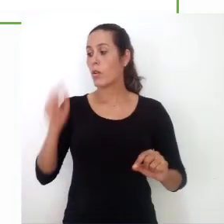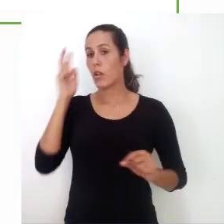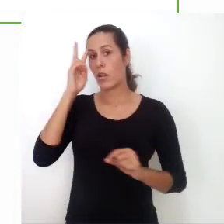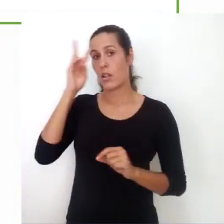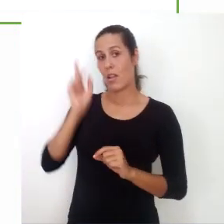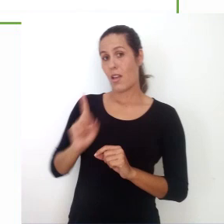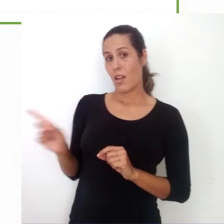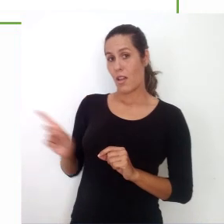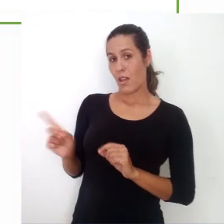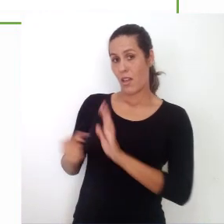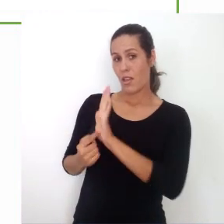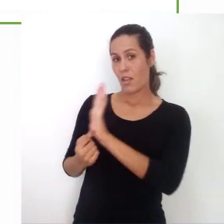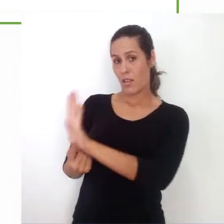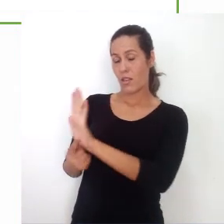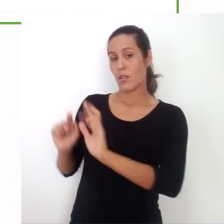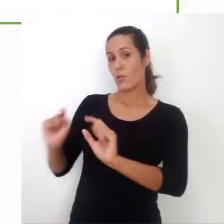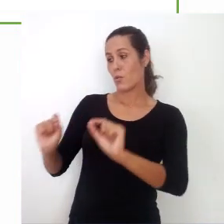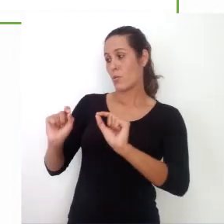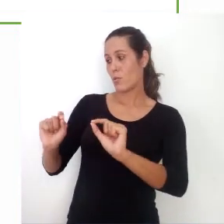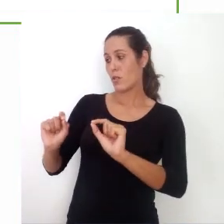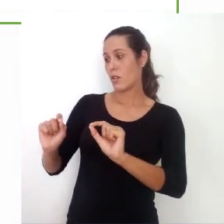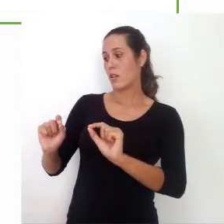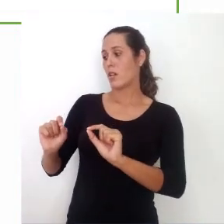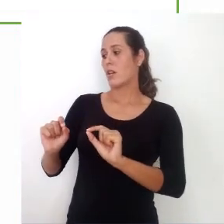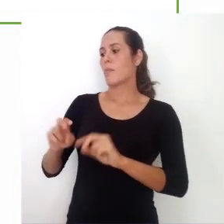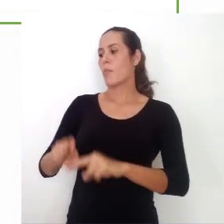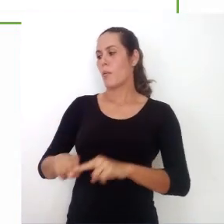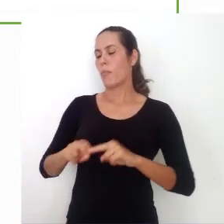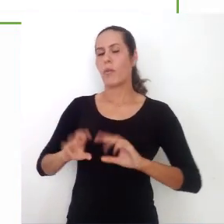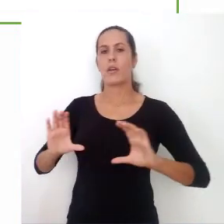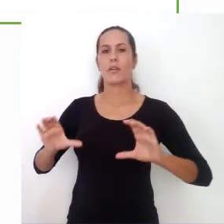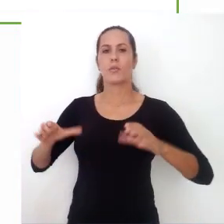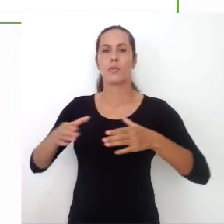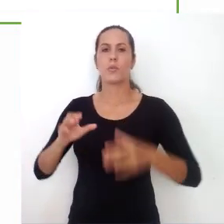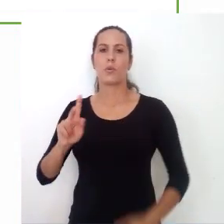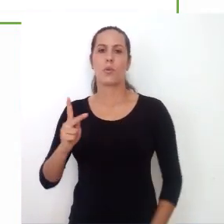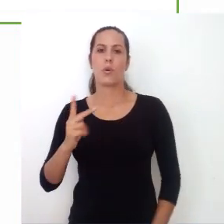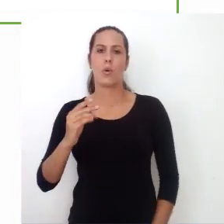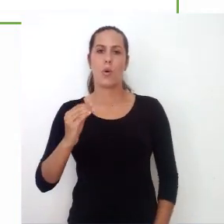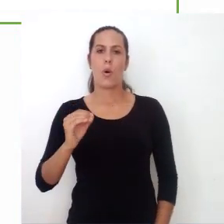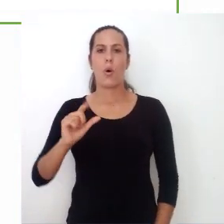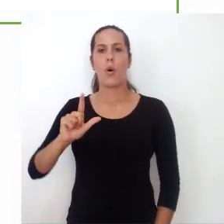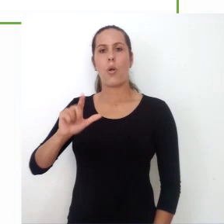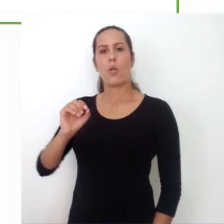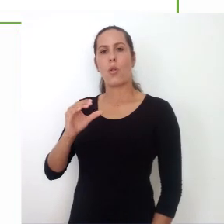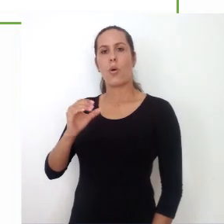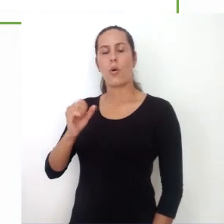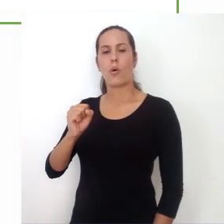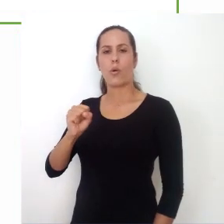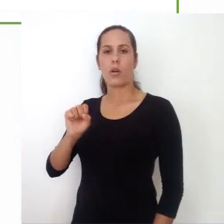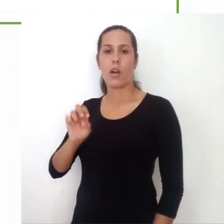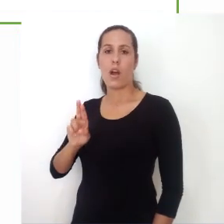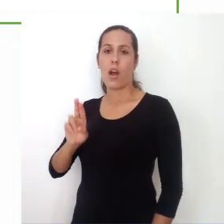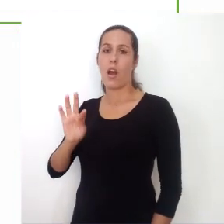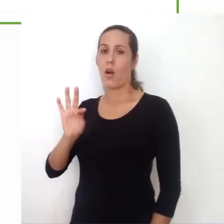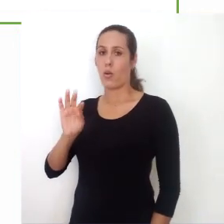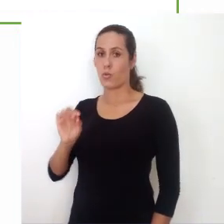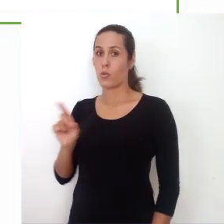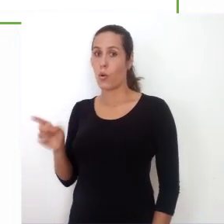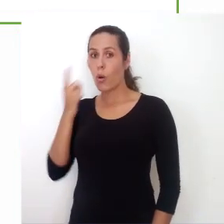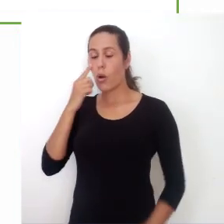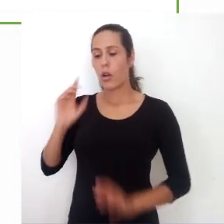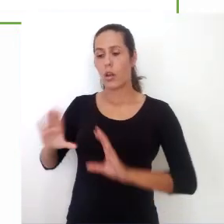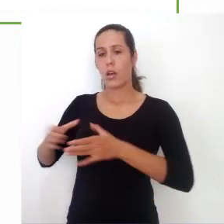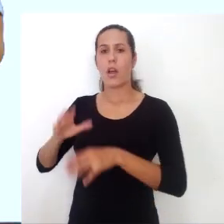do Holocausto ocorrido na Segunda Grande Guerra Mundial e vejam, aliás, que são crianças. Então